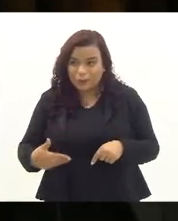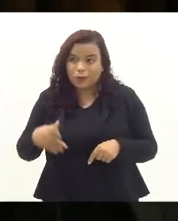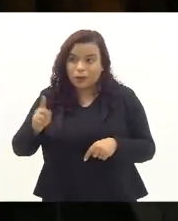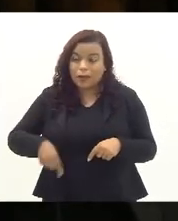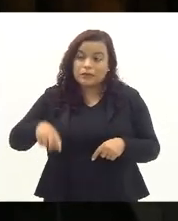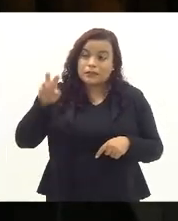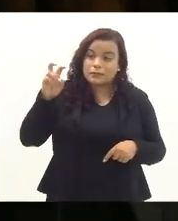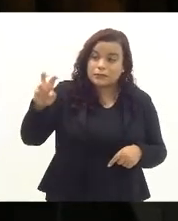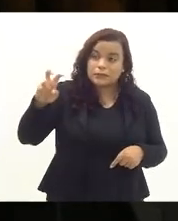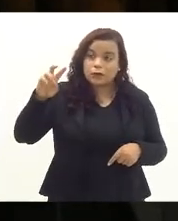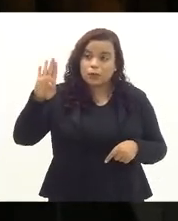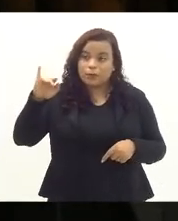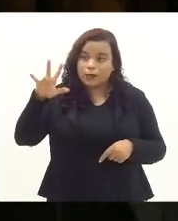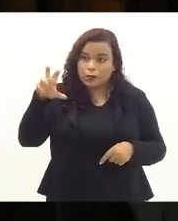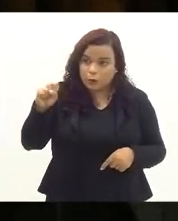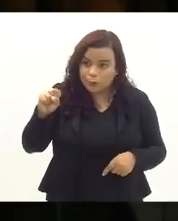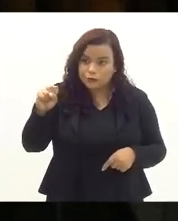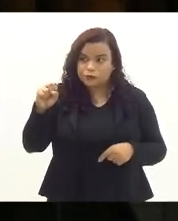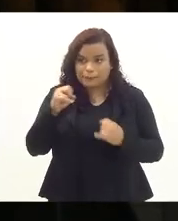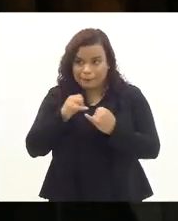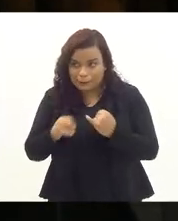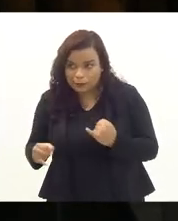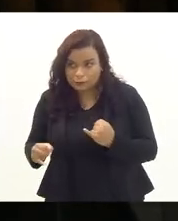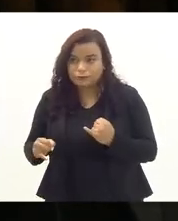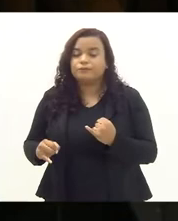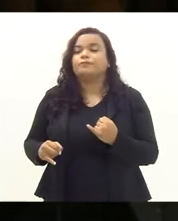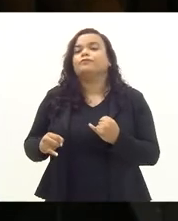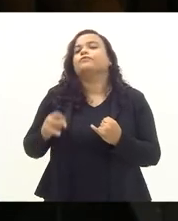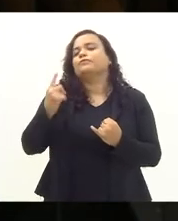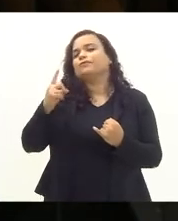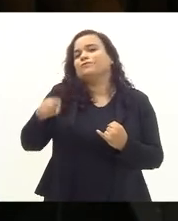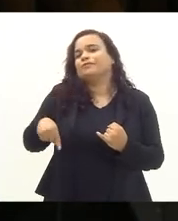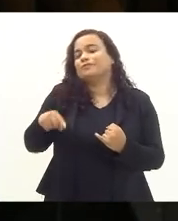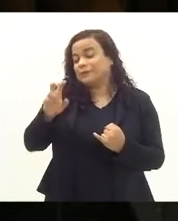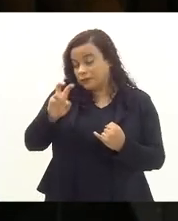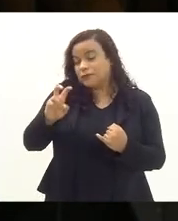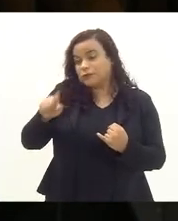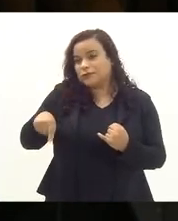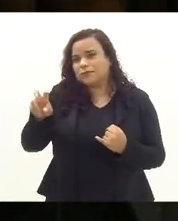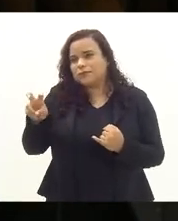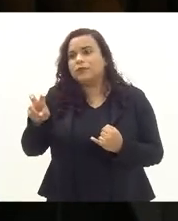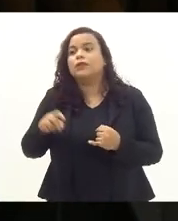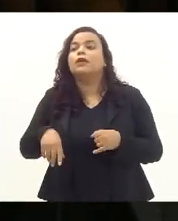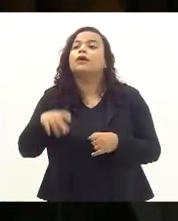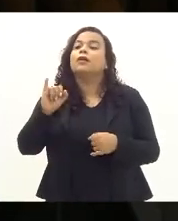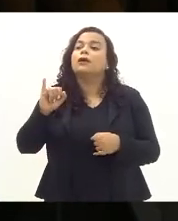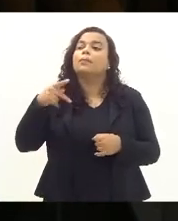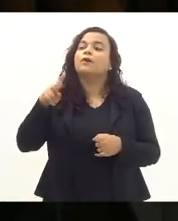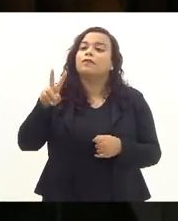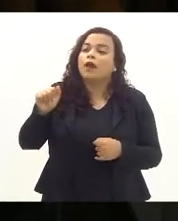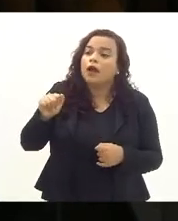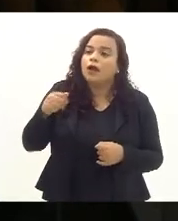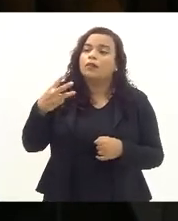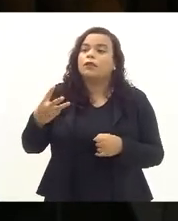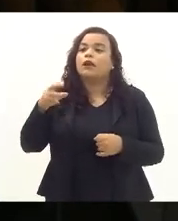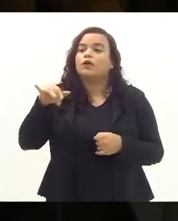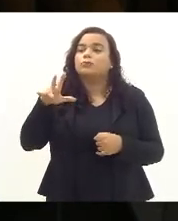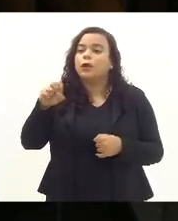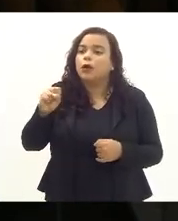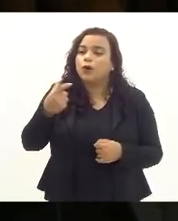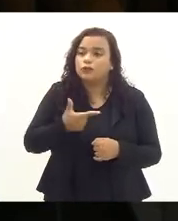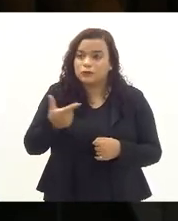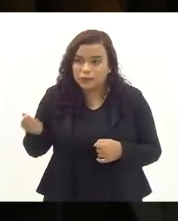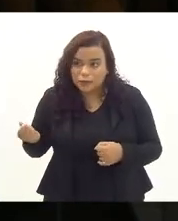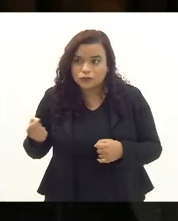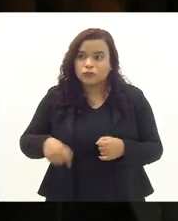meio IPVA 3 milhões e duzentos e te dê um ponto